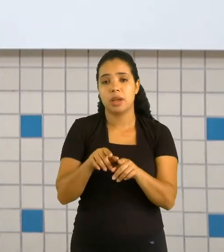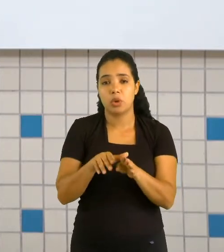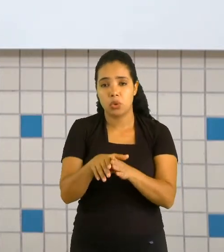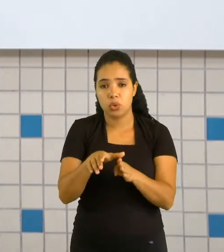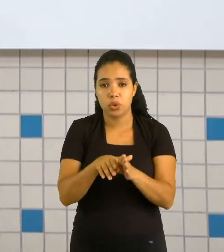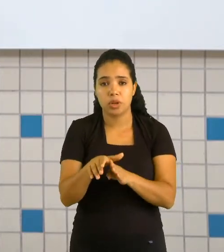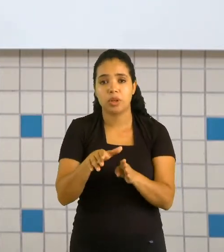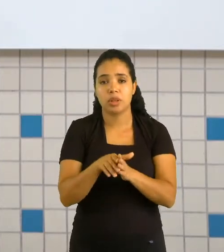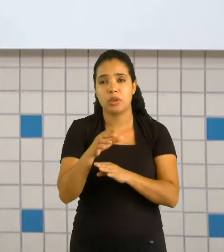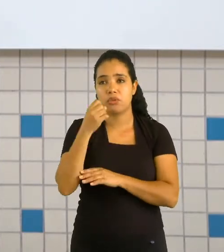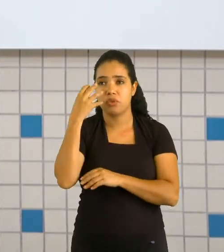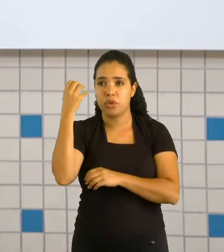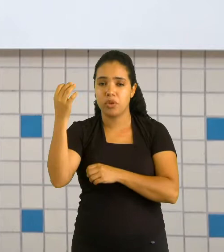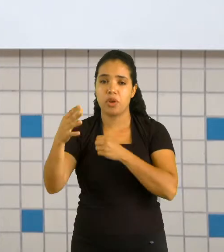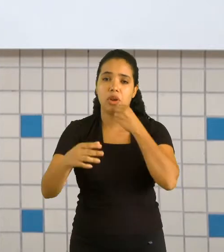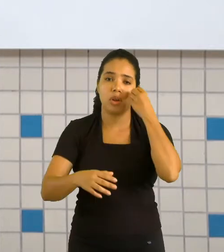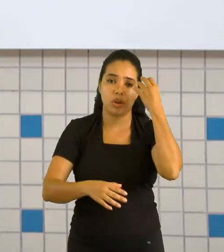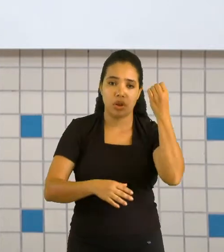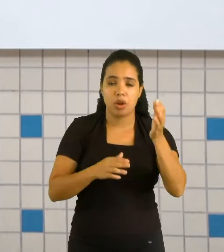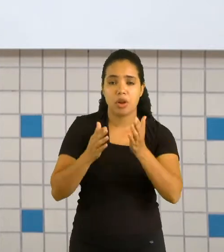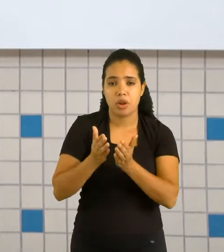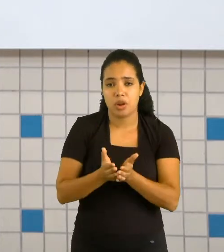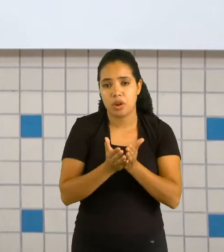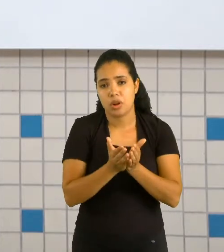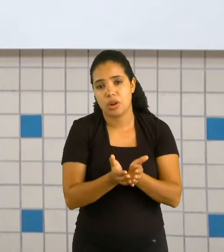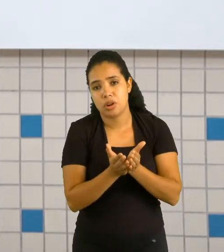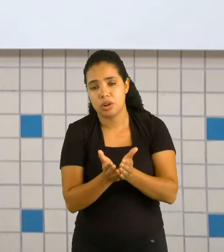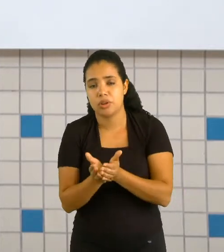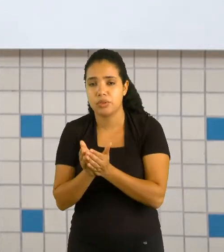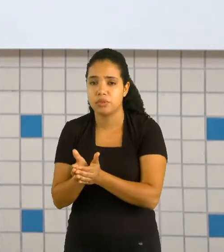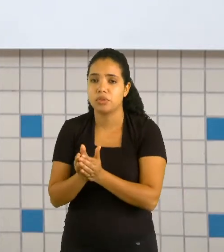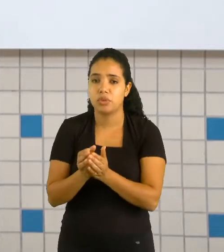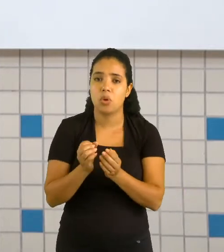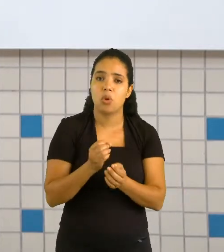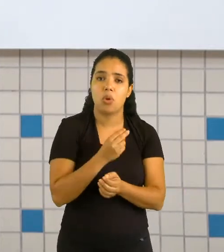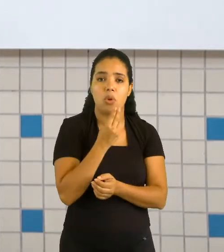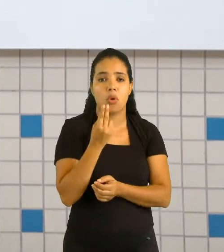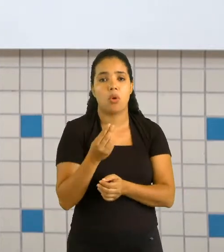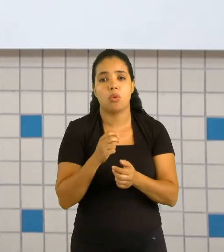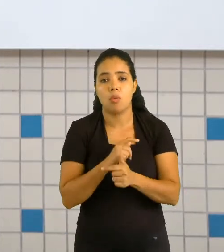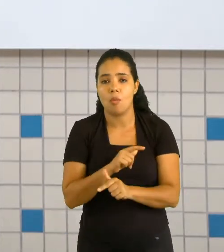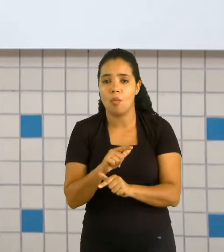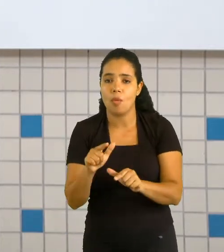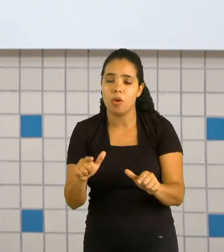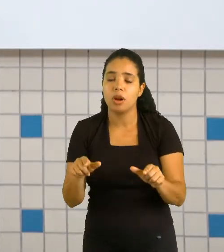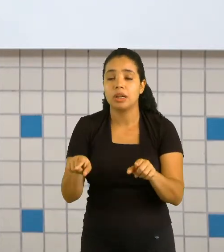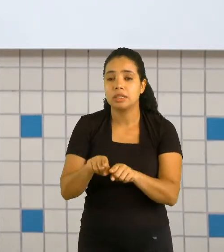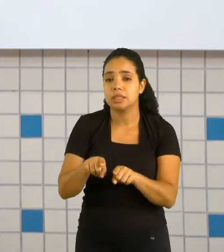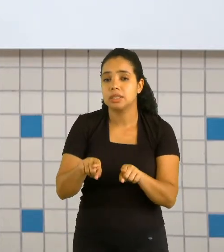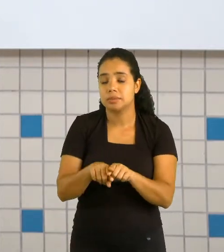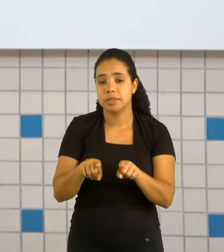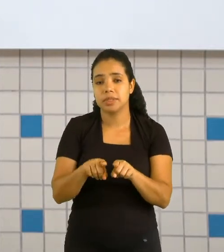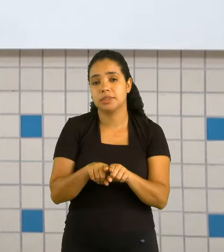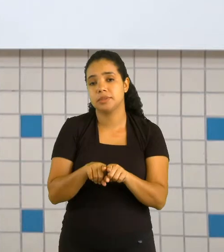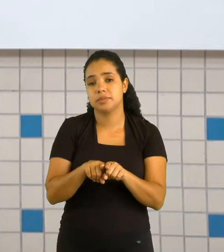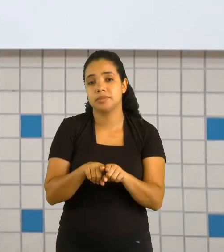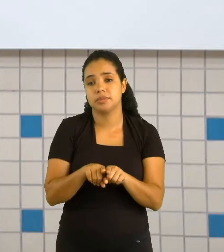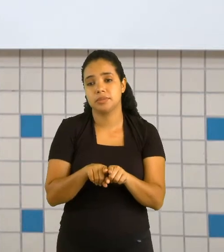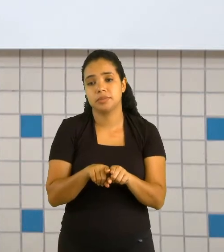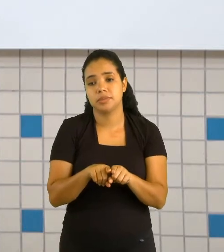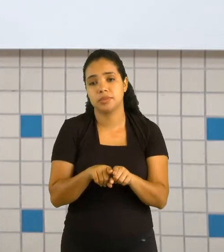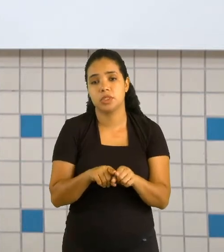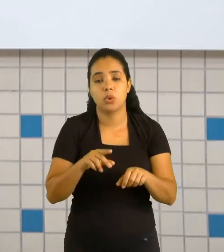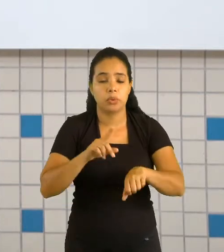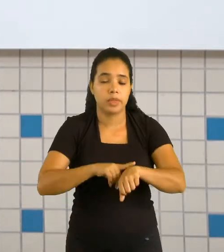em viagens de navio ou nos desertos e também como forma de contar o